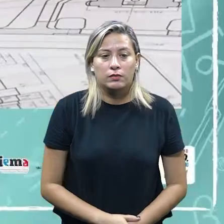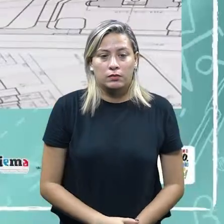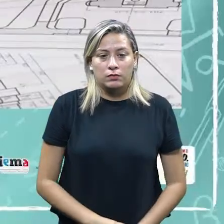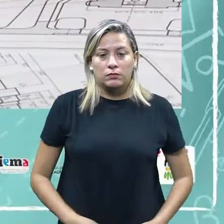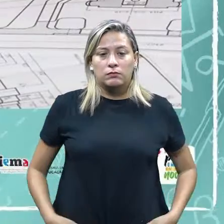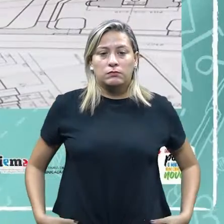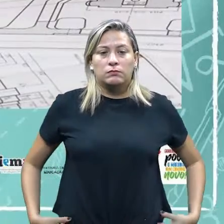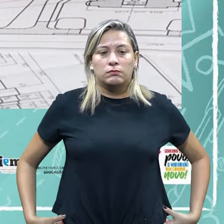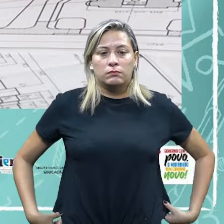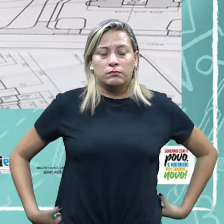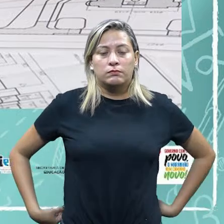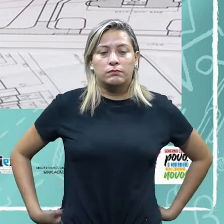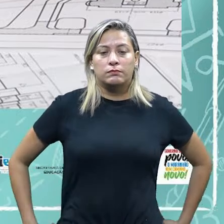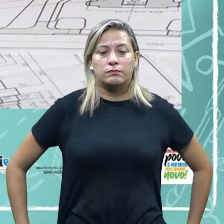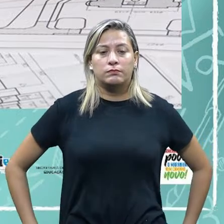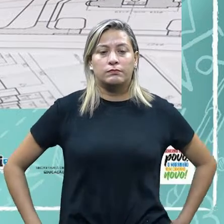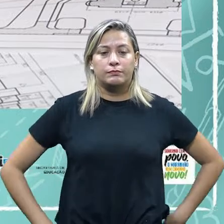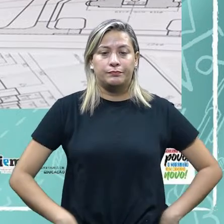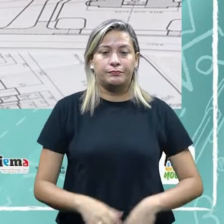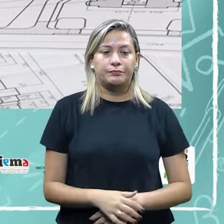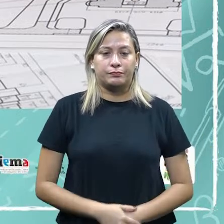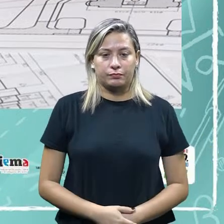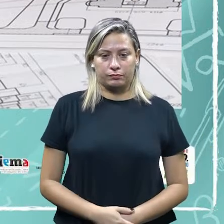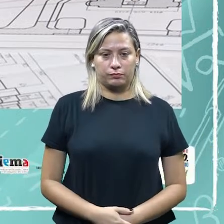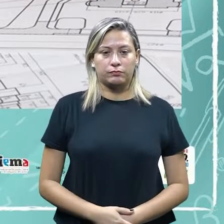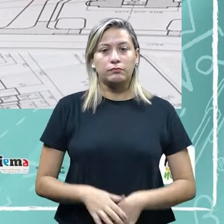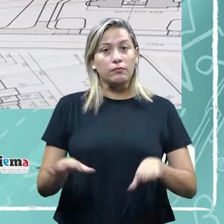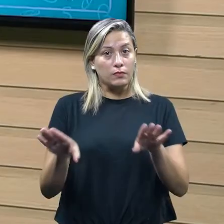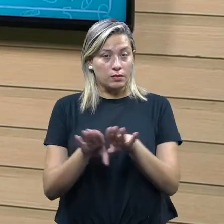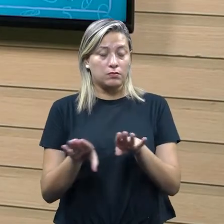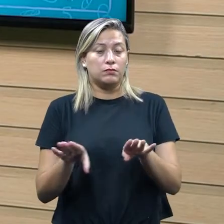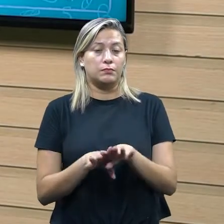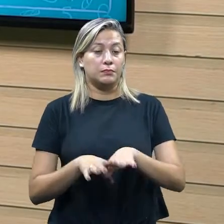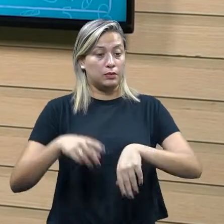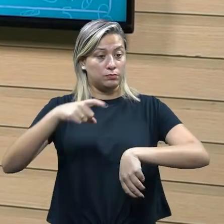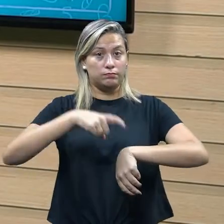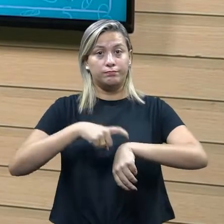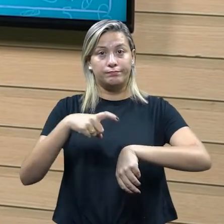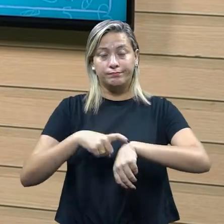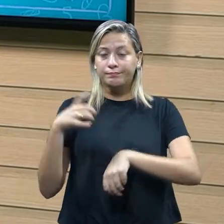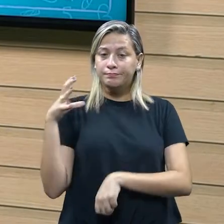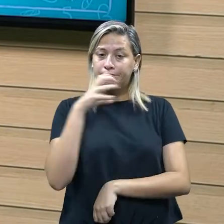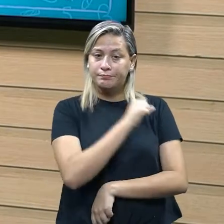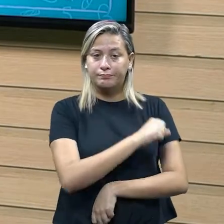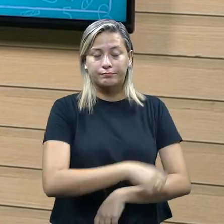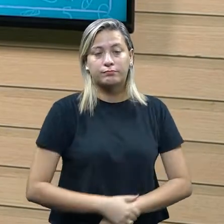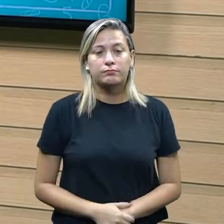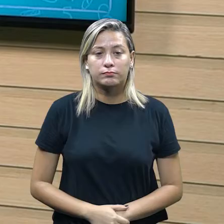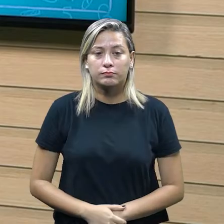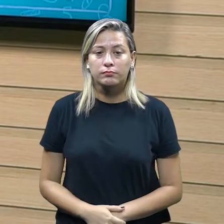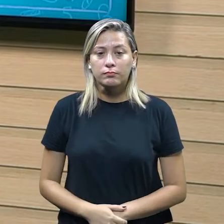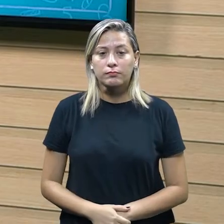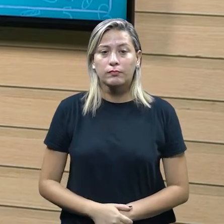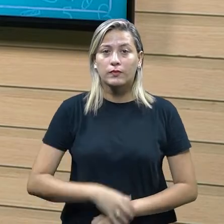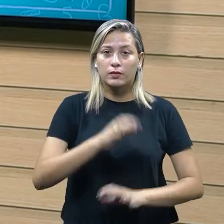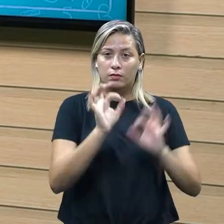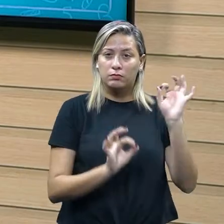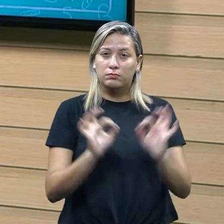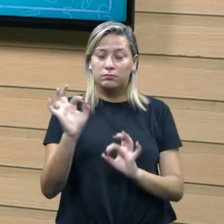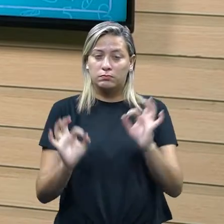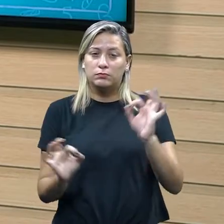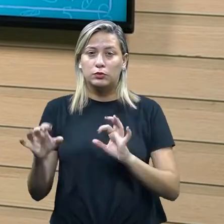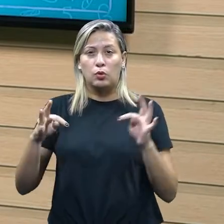né? Otimização e aproveitamento do tempo. Você consegue otimizar o processo de produção, porque você já deixa tudo